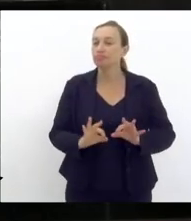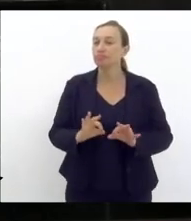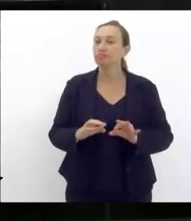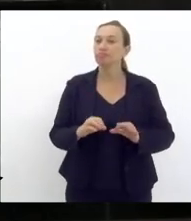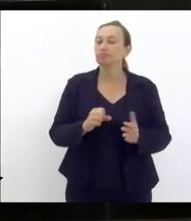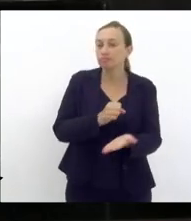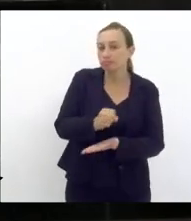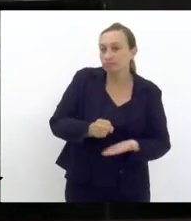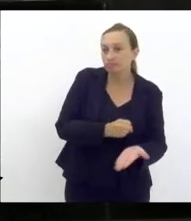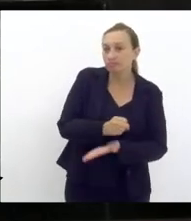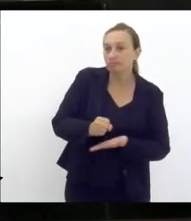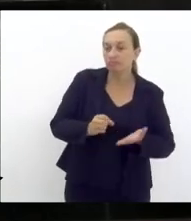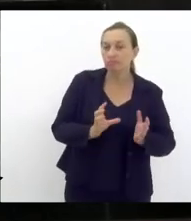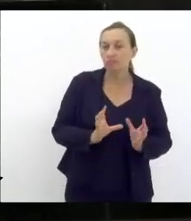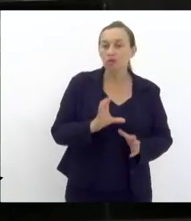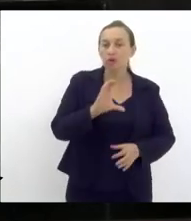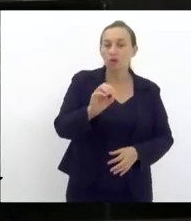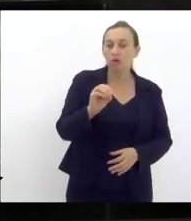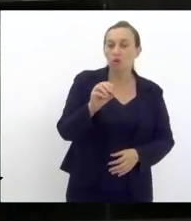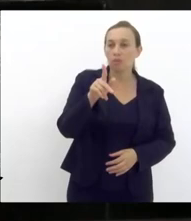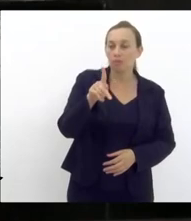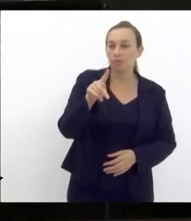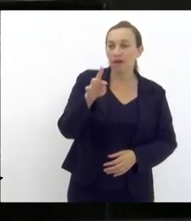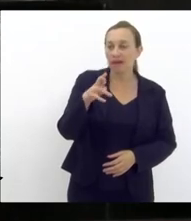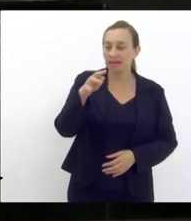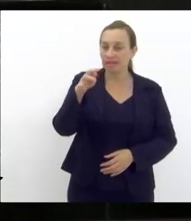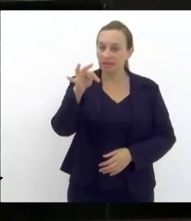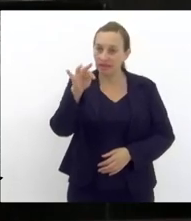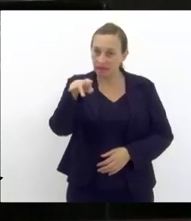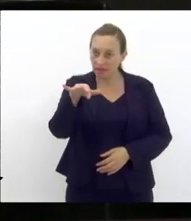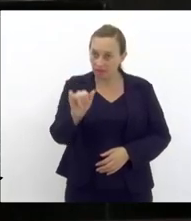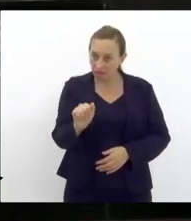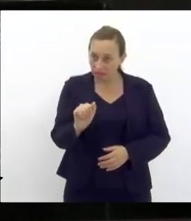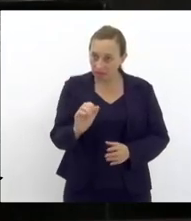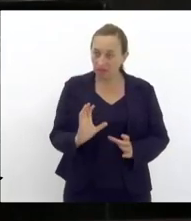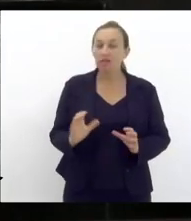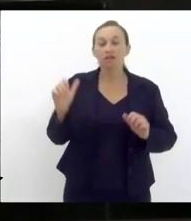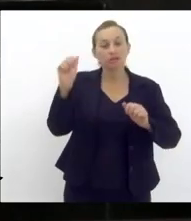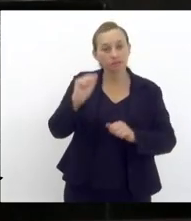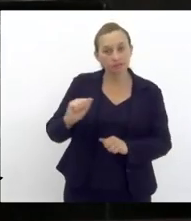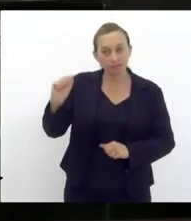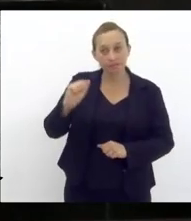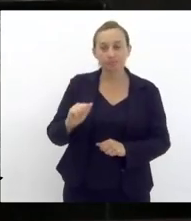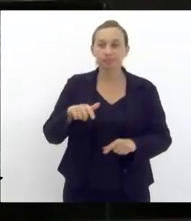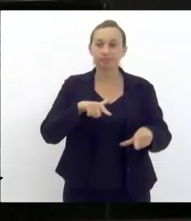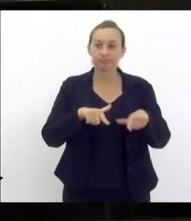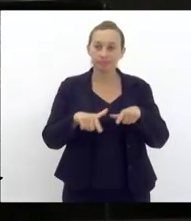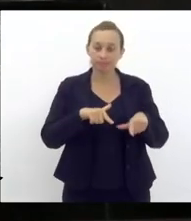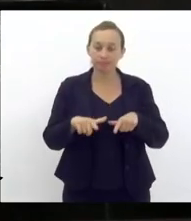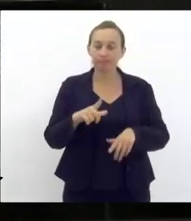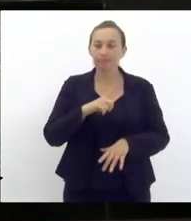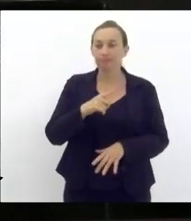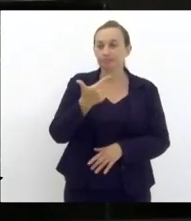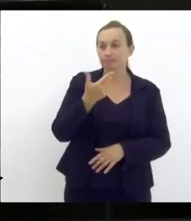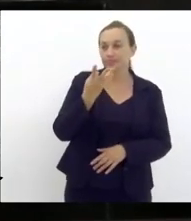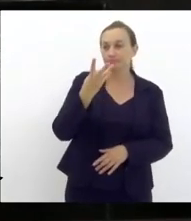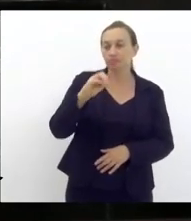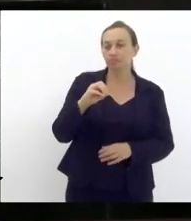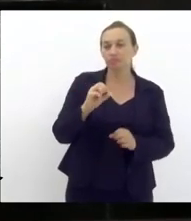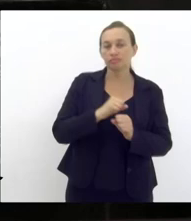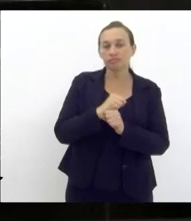base as cooperativas os assentamentos as associações de trabalhadores tiveram nesses 40 anos